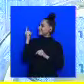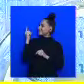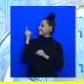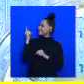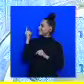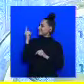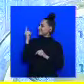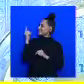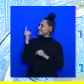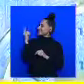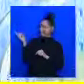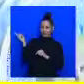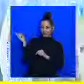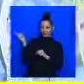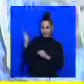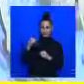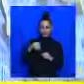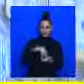Valendo!